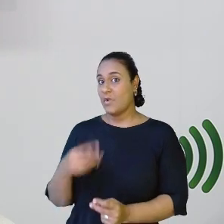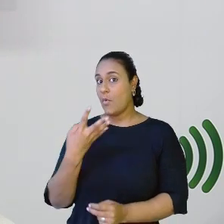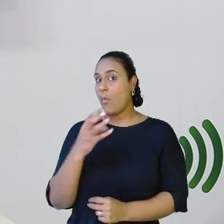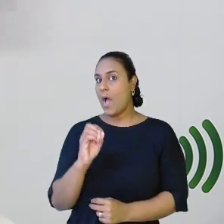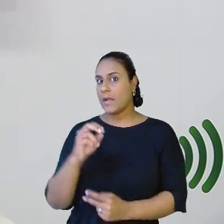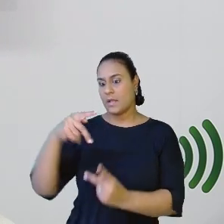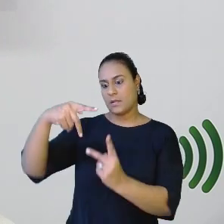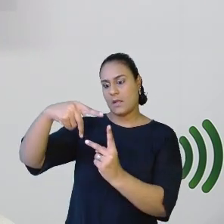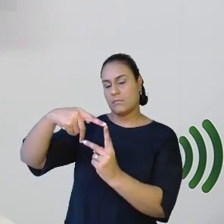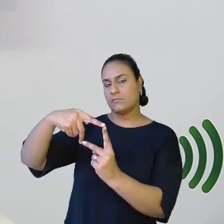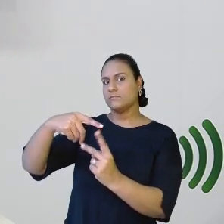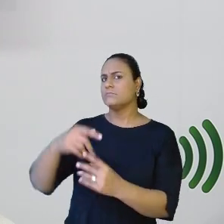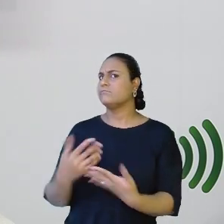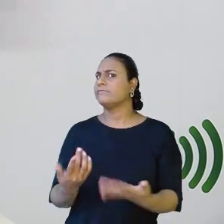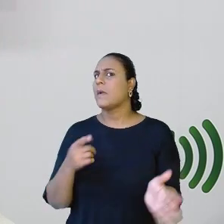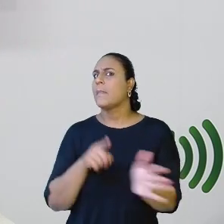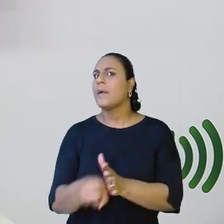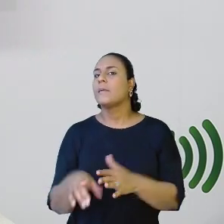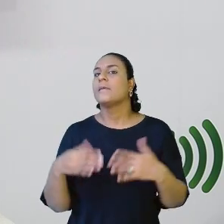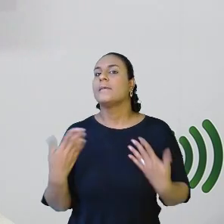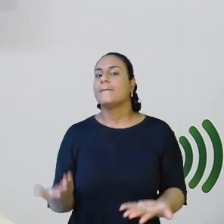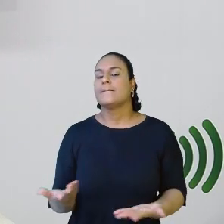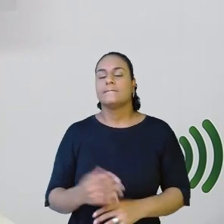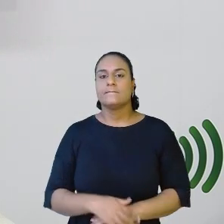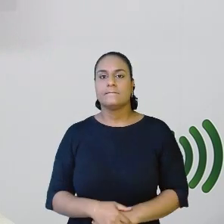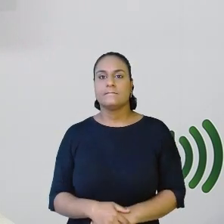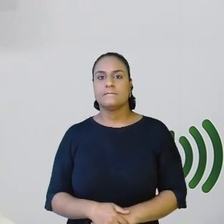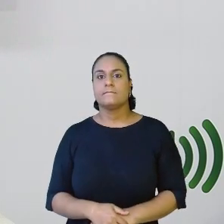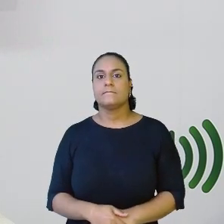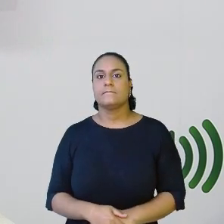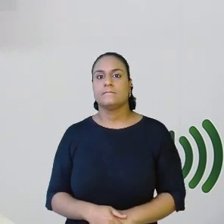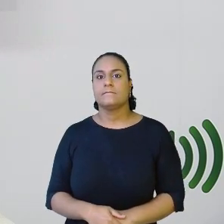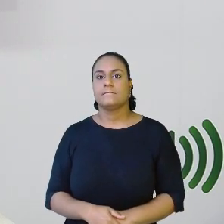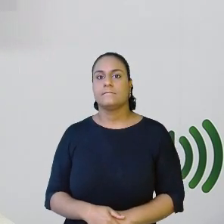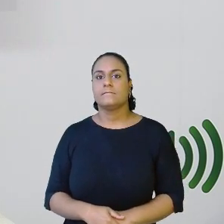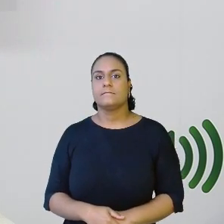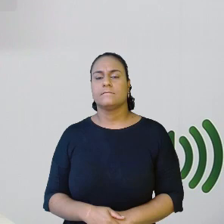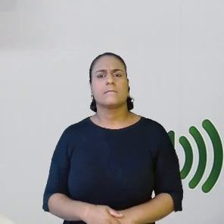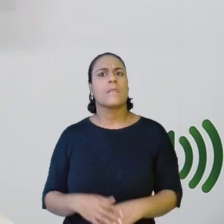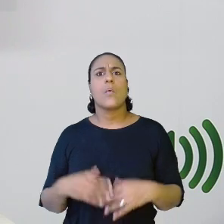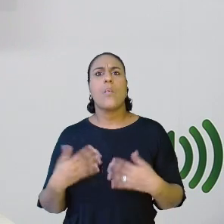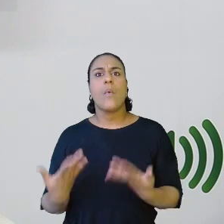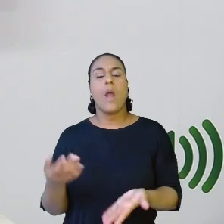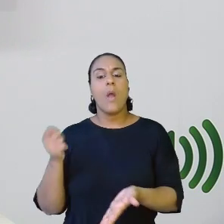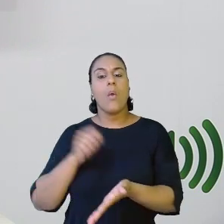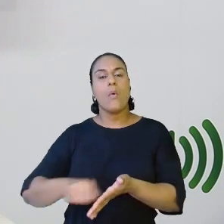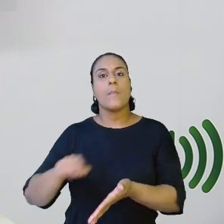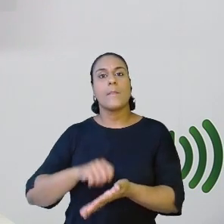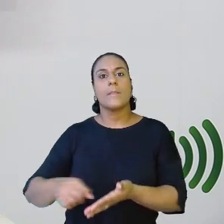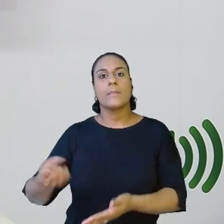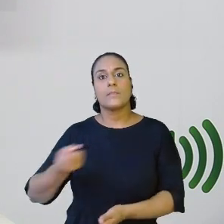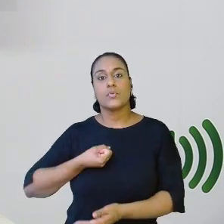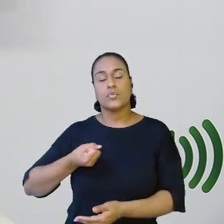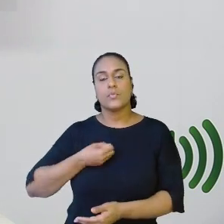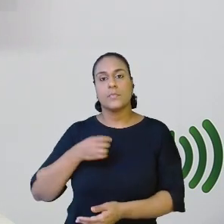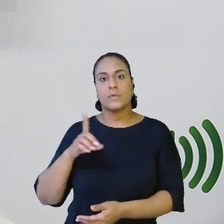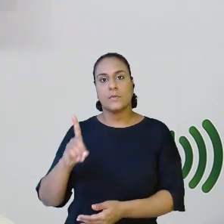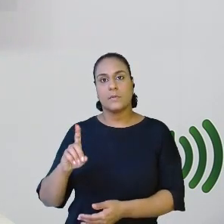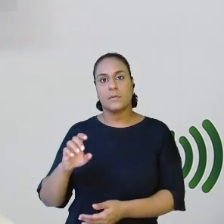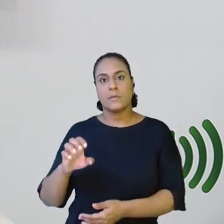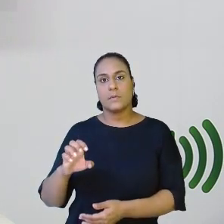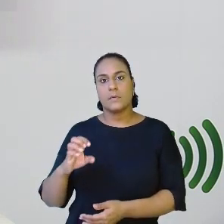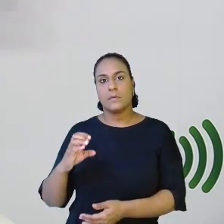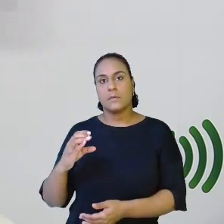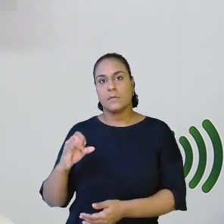vamos ver aí qual é a pergunta. Que escrita decimal representa a parte que Cris